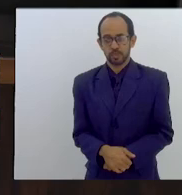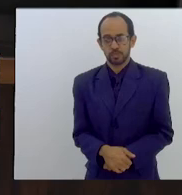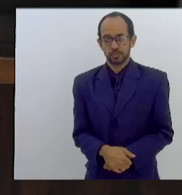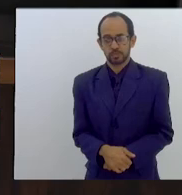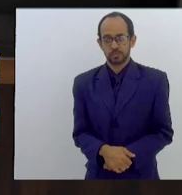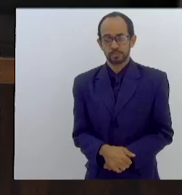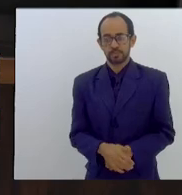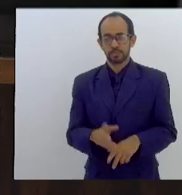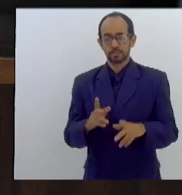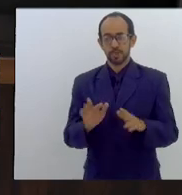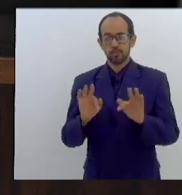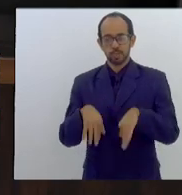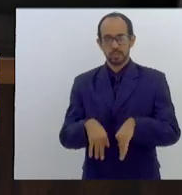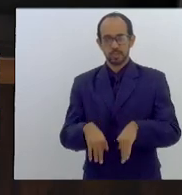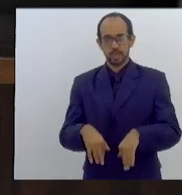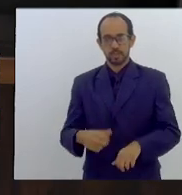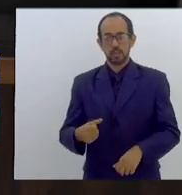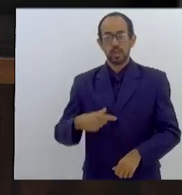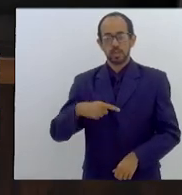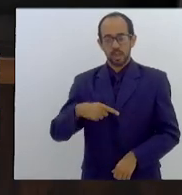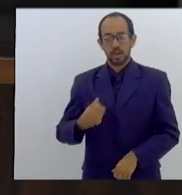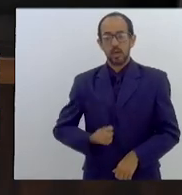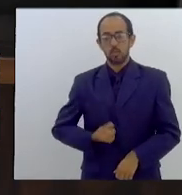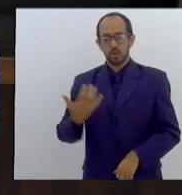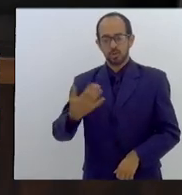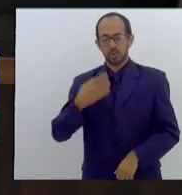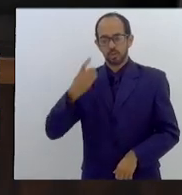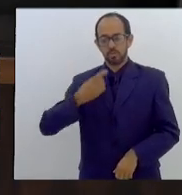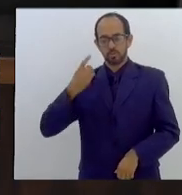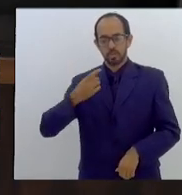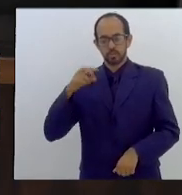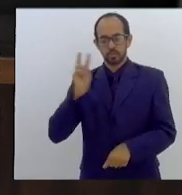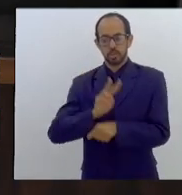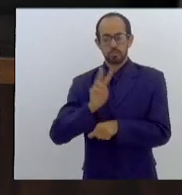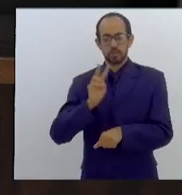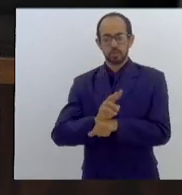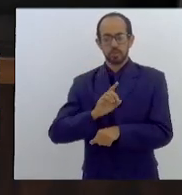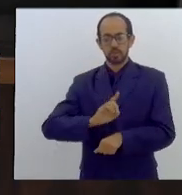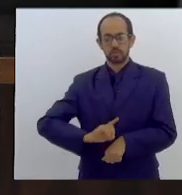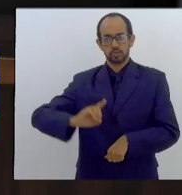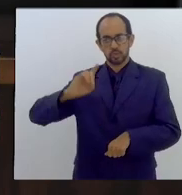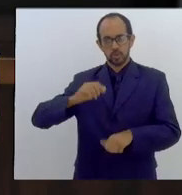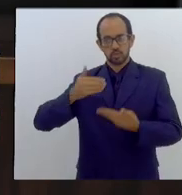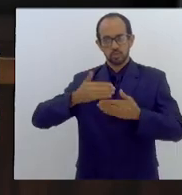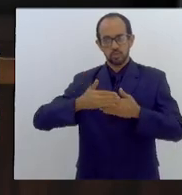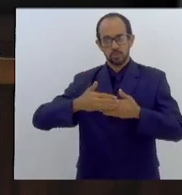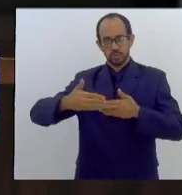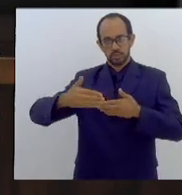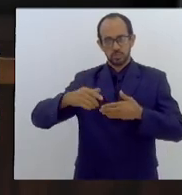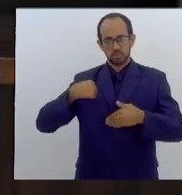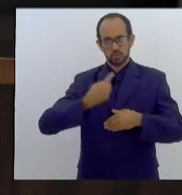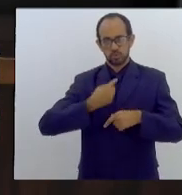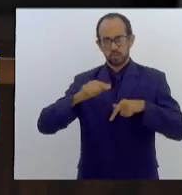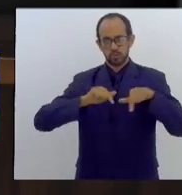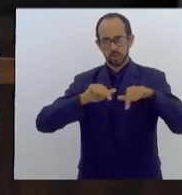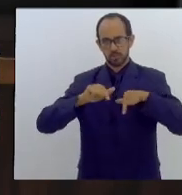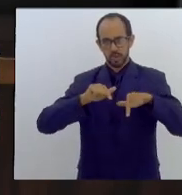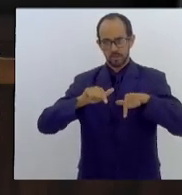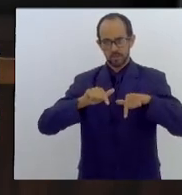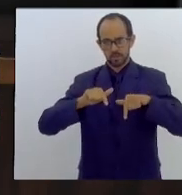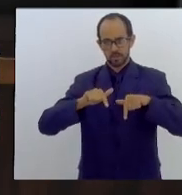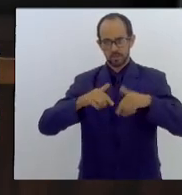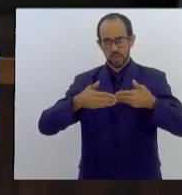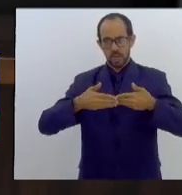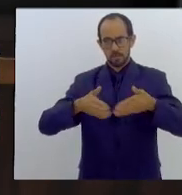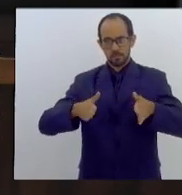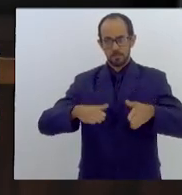Mesmo está encerrado. Havendo um número legal sobre a proteção de Deus, iniciamos os nossos trabalhos. Está aberta a